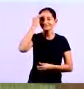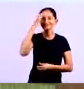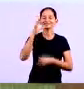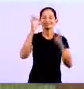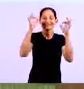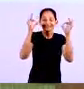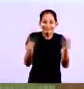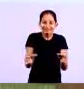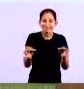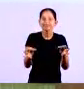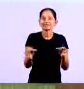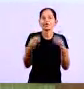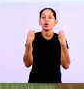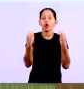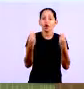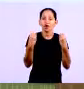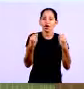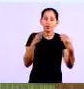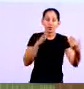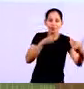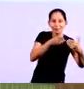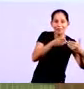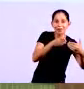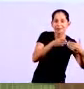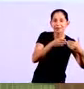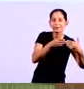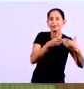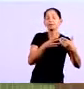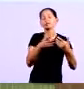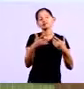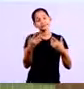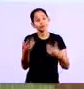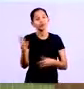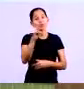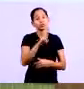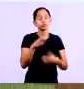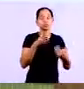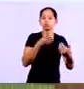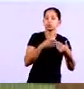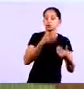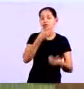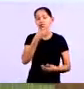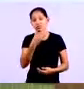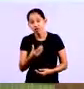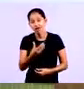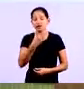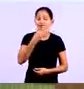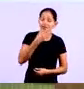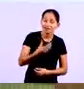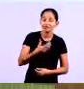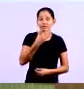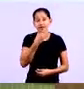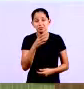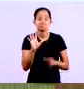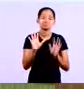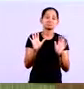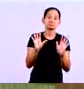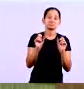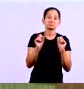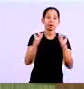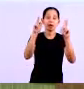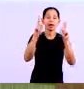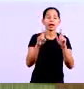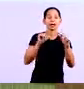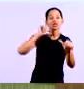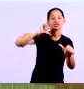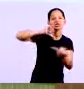muito forte o que a lei te permite. Eu vou usar, se entre empresa não pode tributar, eu vou montar a